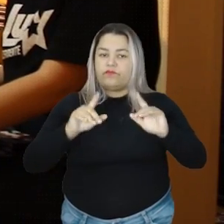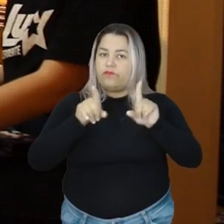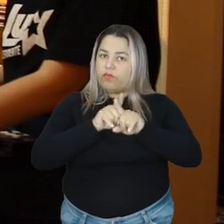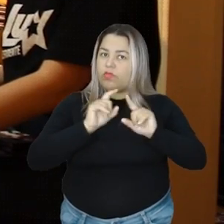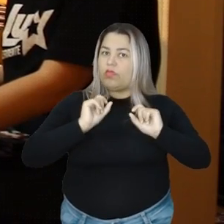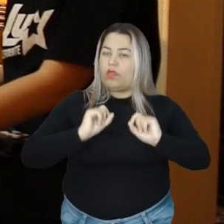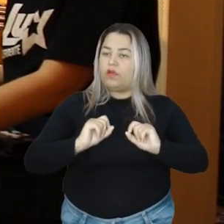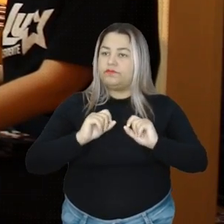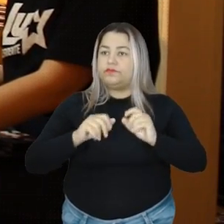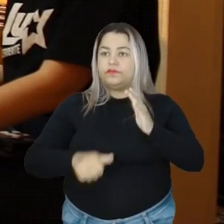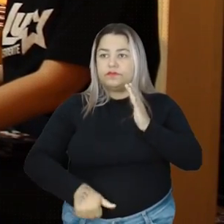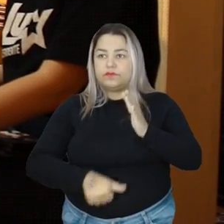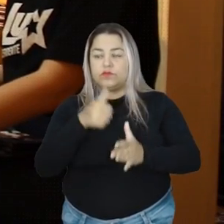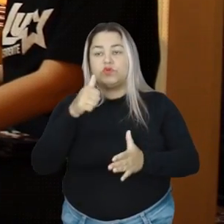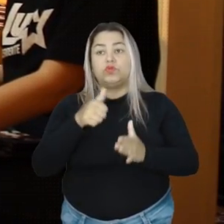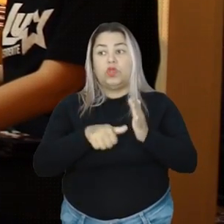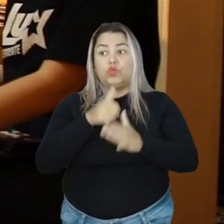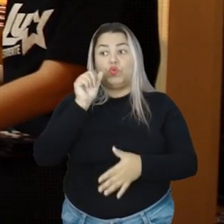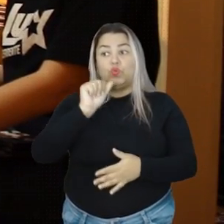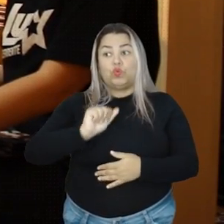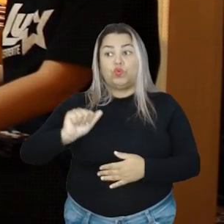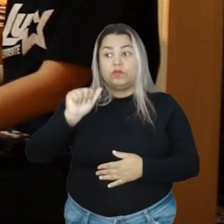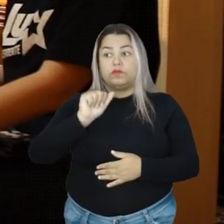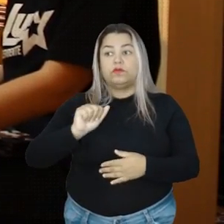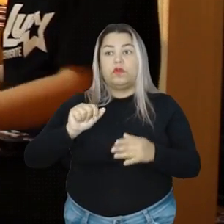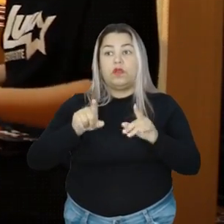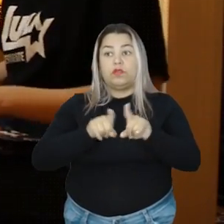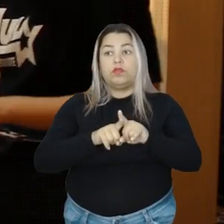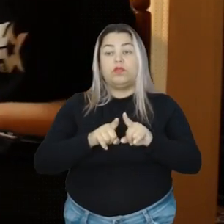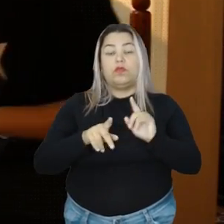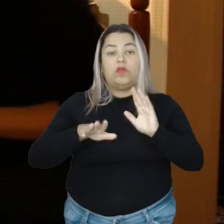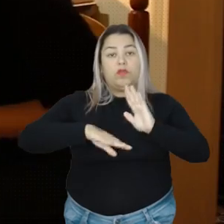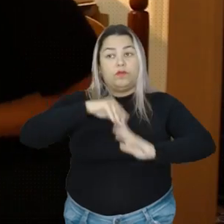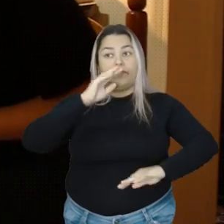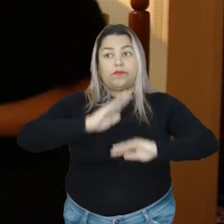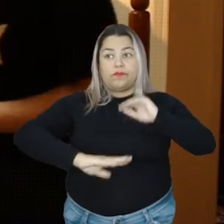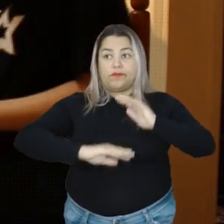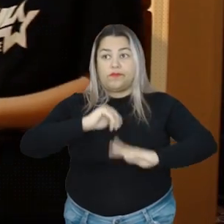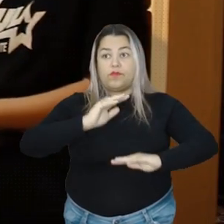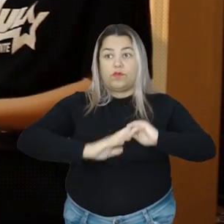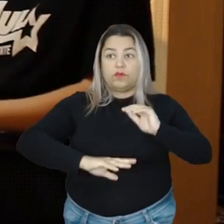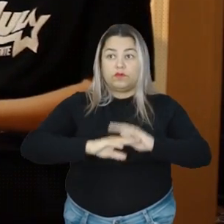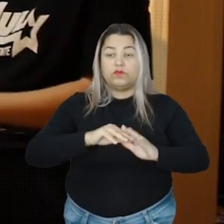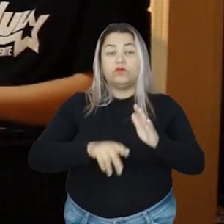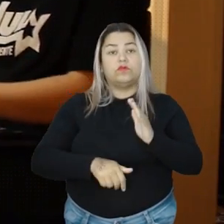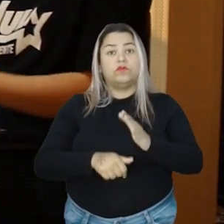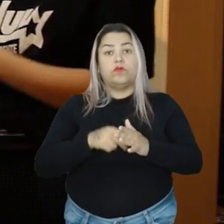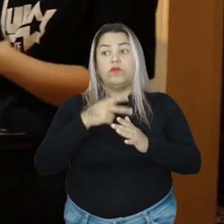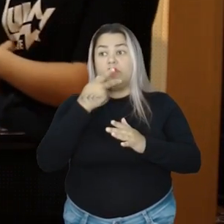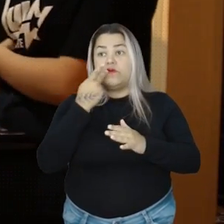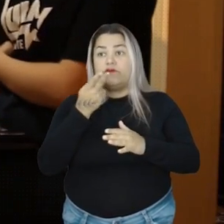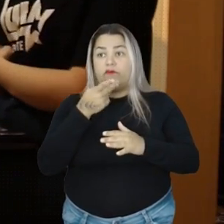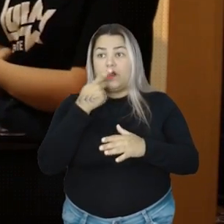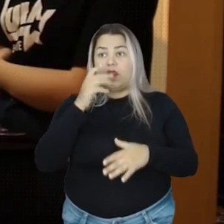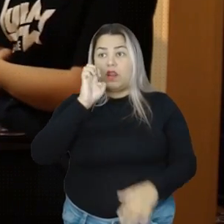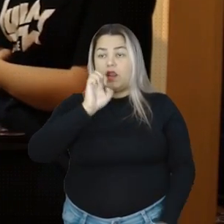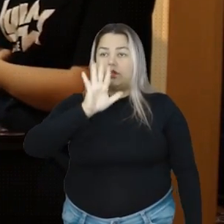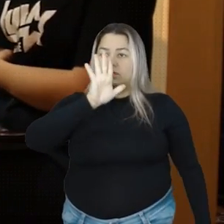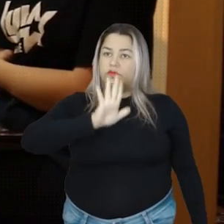as associações comunitárias, as associações profissionais, enfim, né? Na